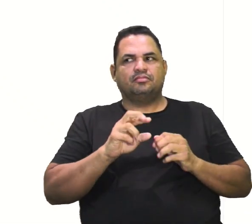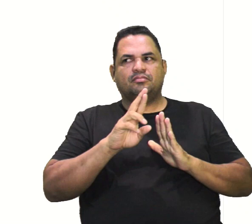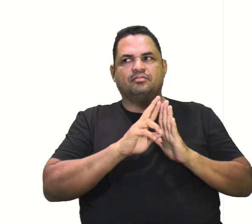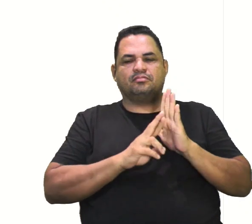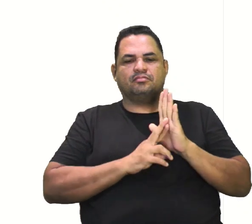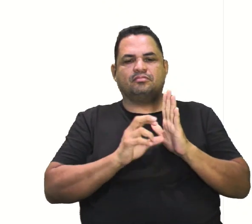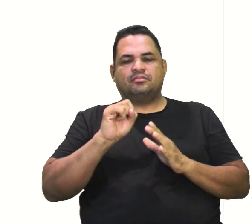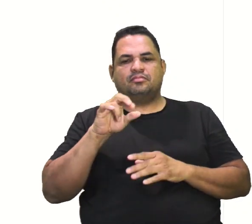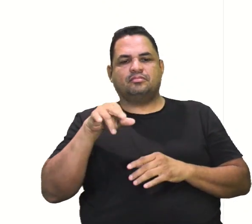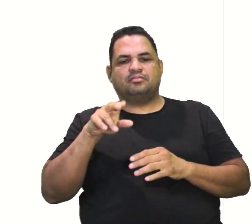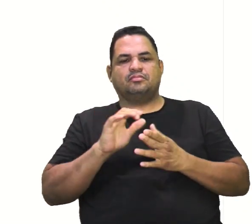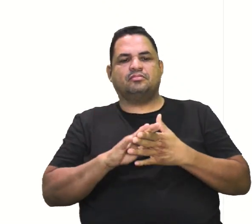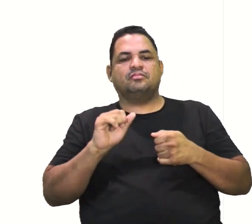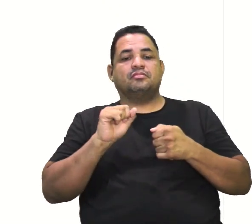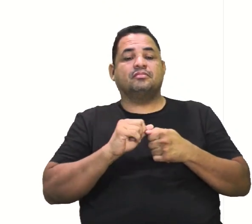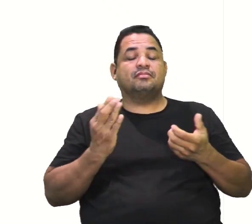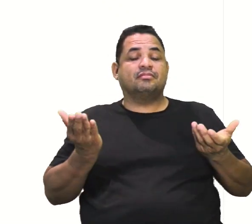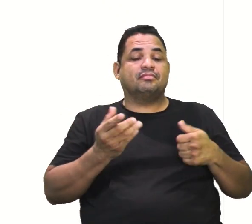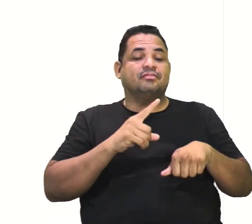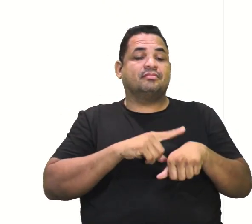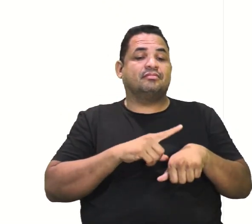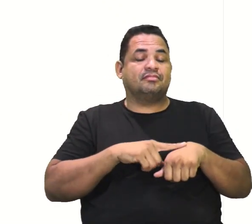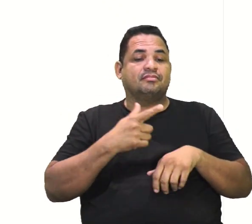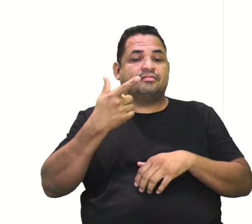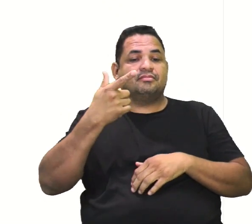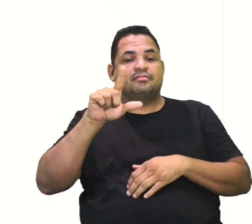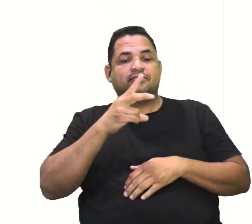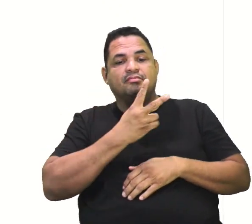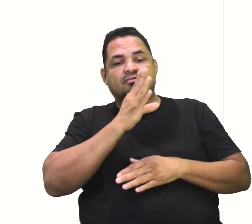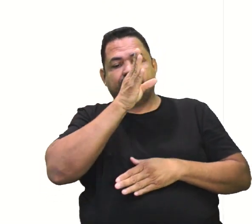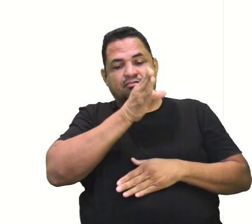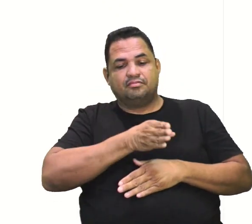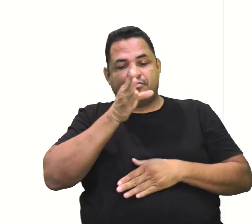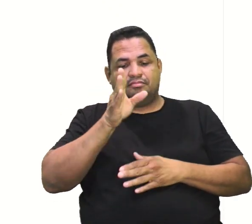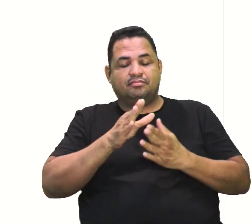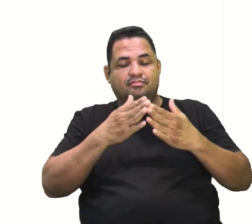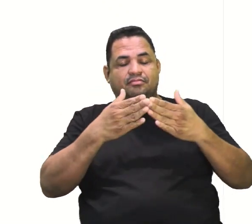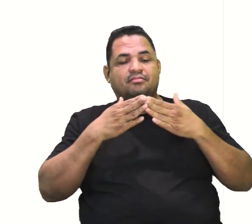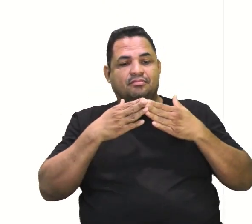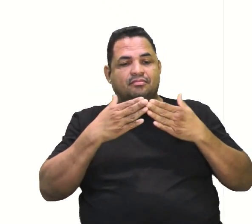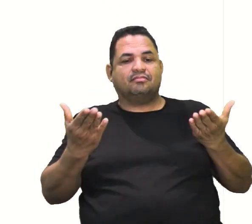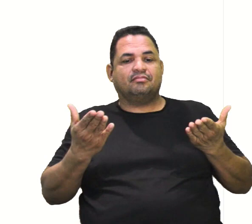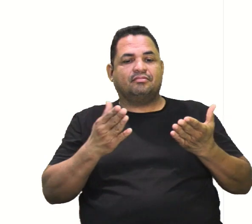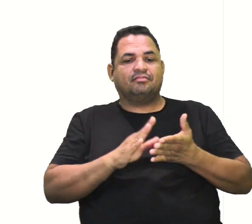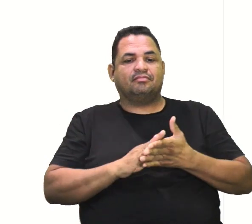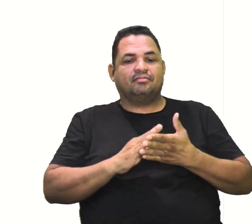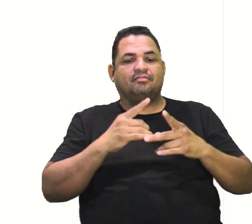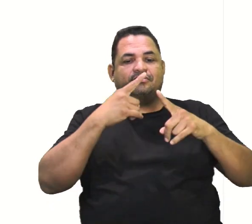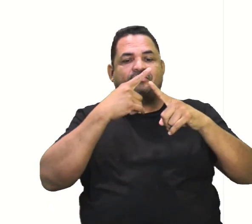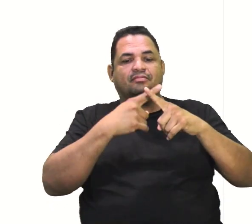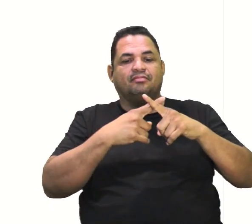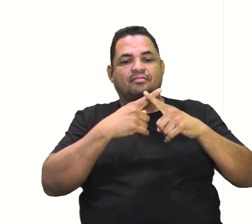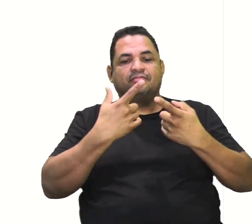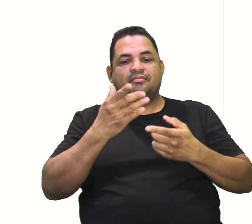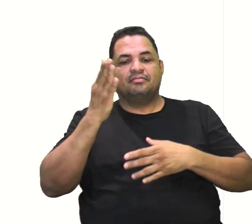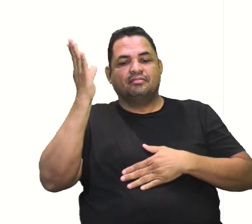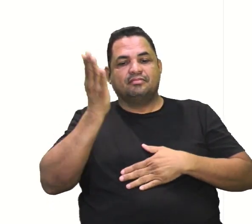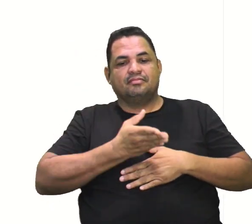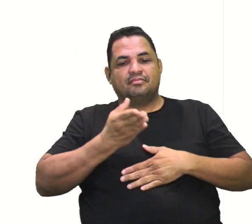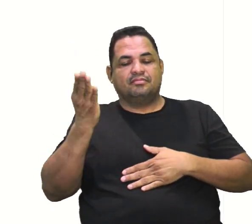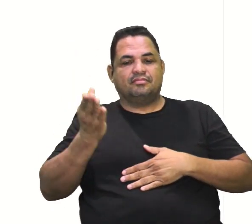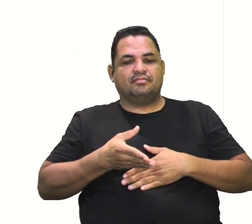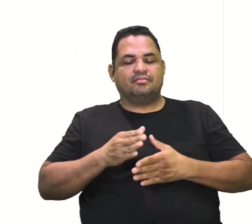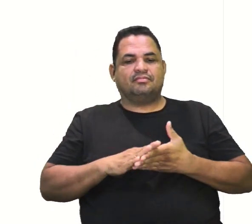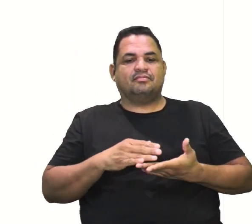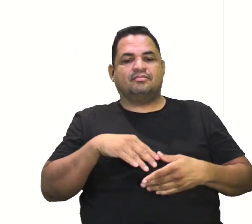de Sarri eu faço agora. Vai repetindo as colunas, por favor. E multiplica as diagonais